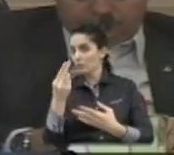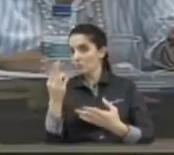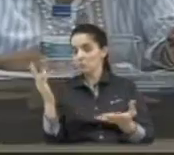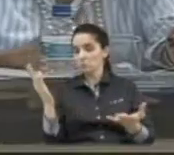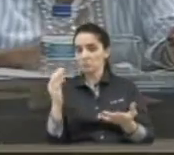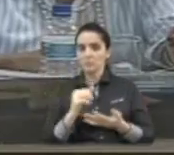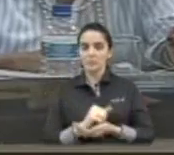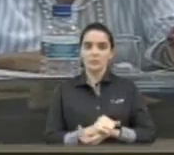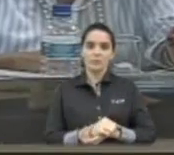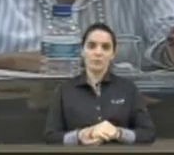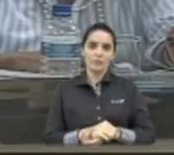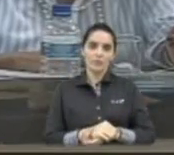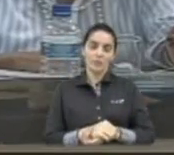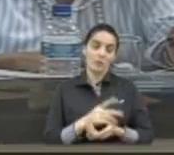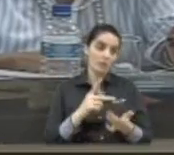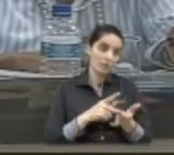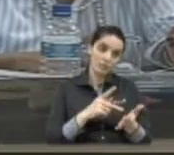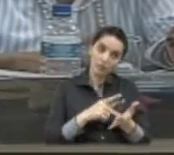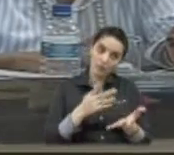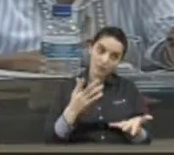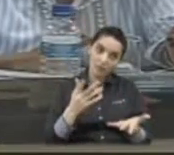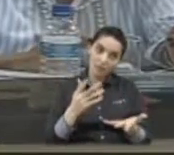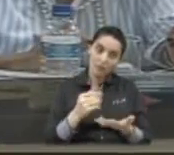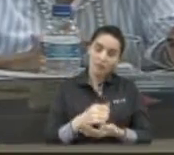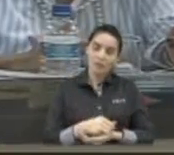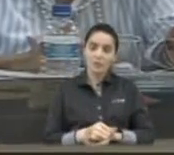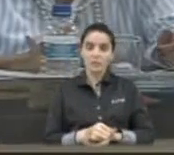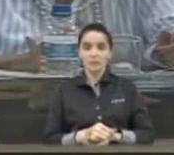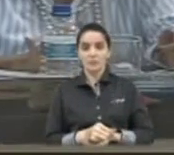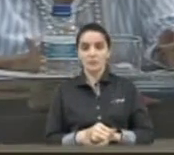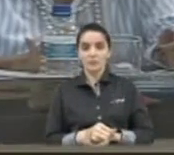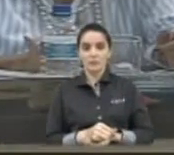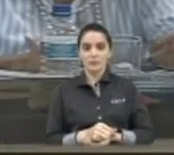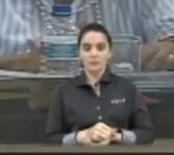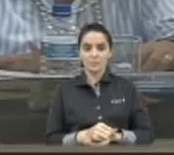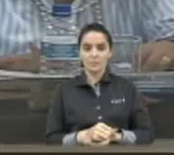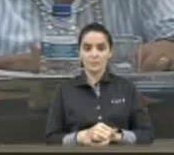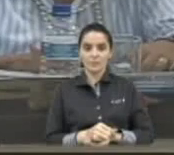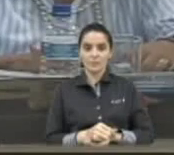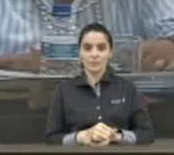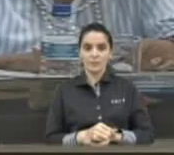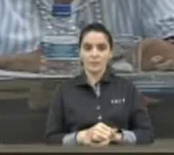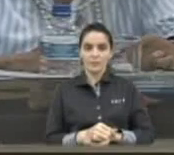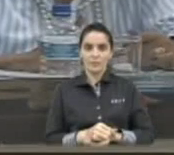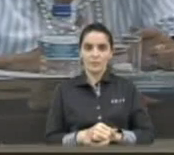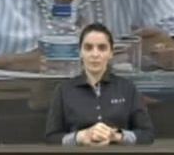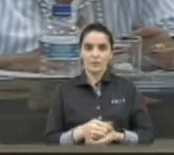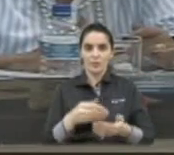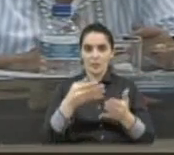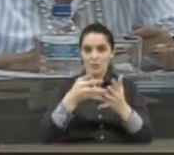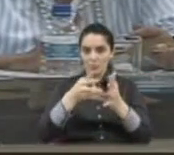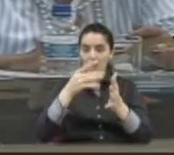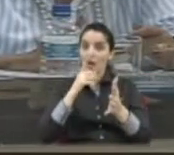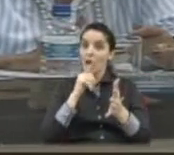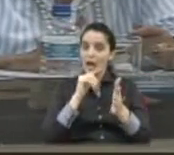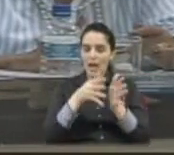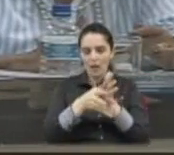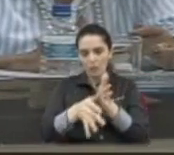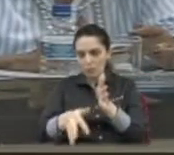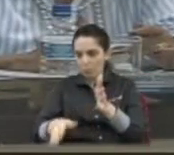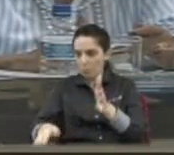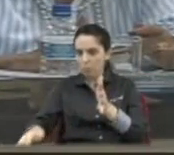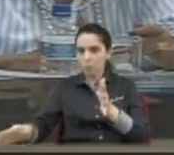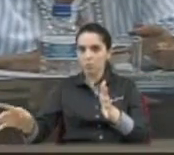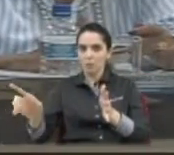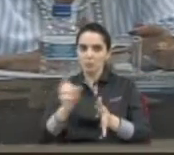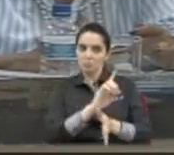Na verdade, seu nobre colega, é para escoar da água, escoar a água.